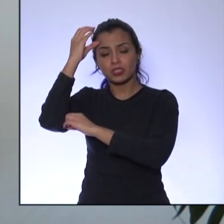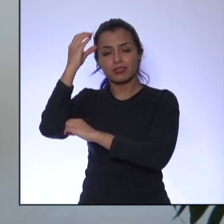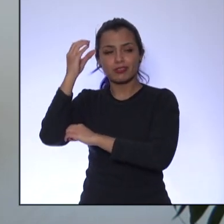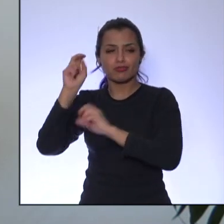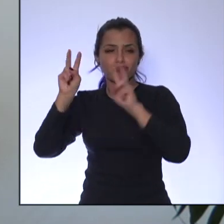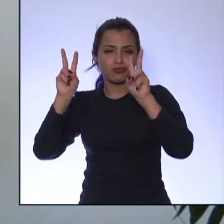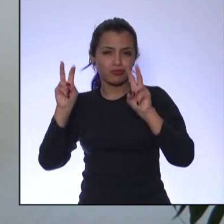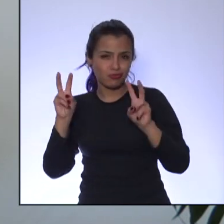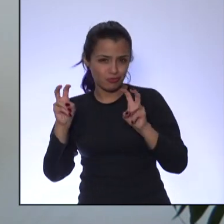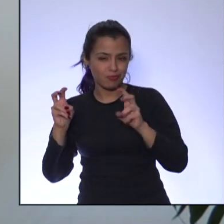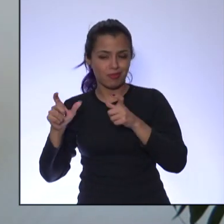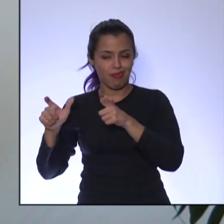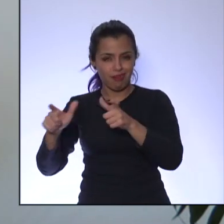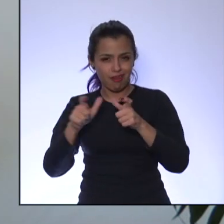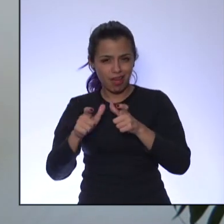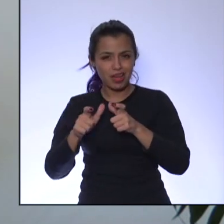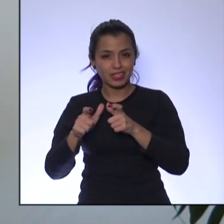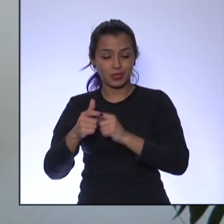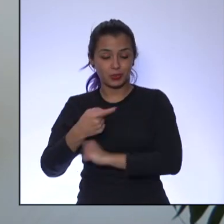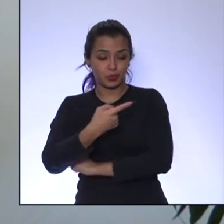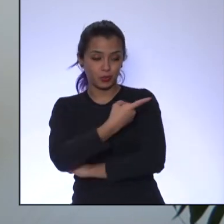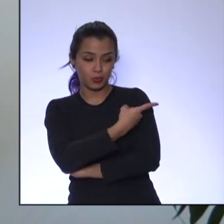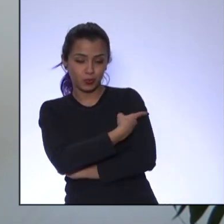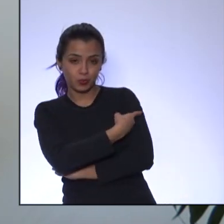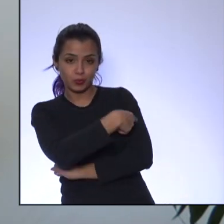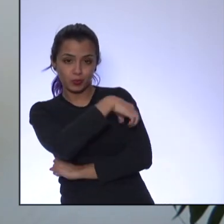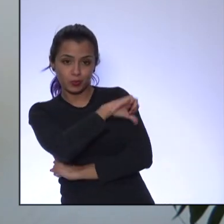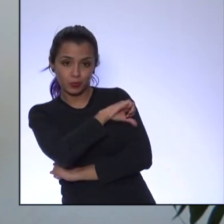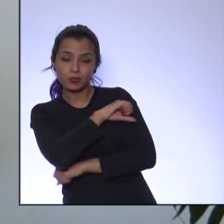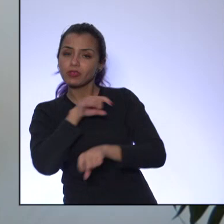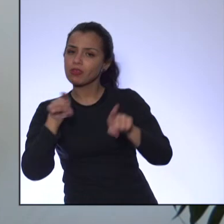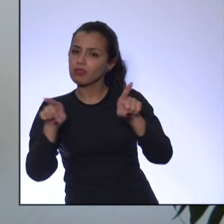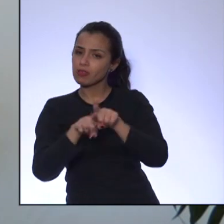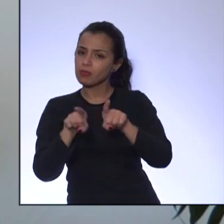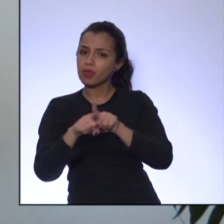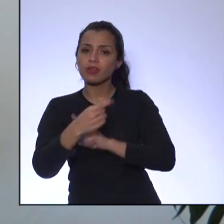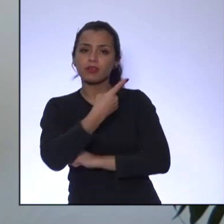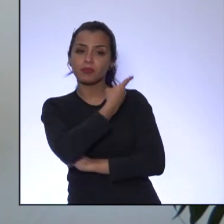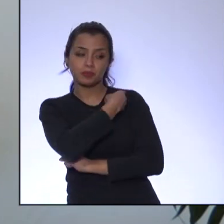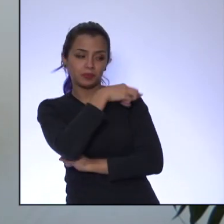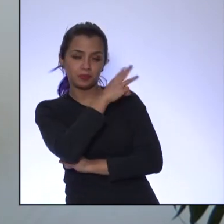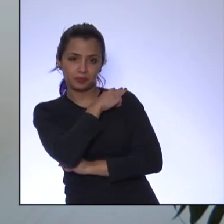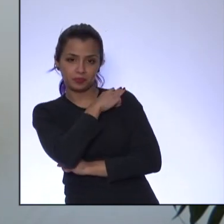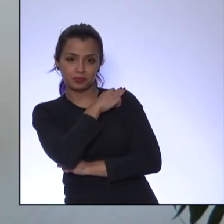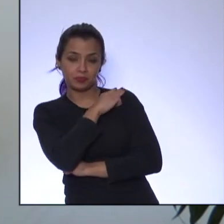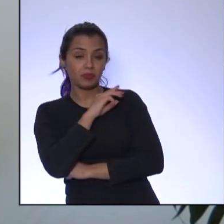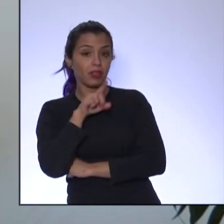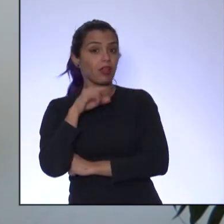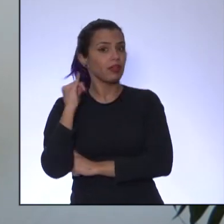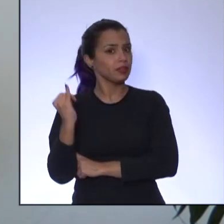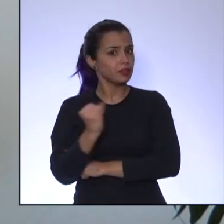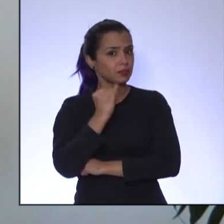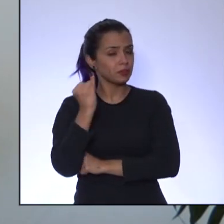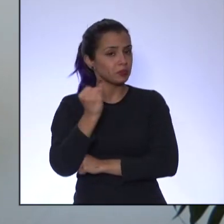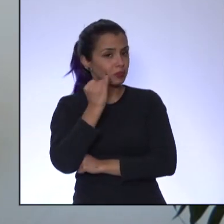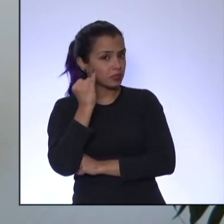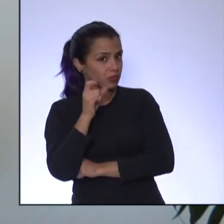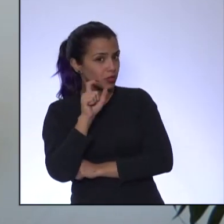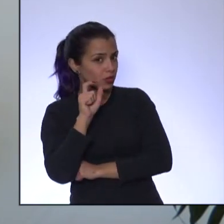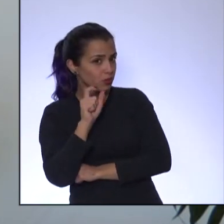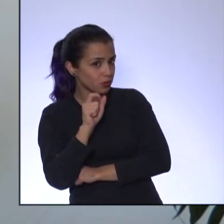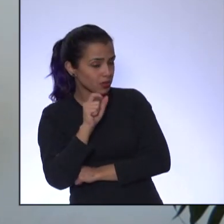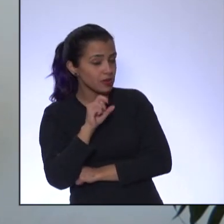cartográficos no decorrer do ensino fundamental e do ensino médio. É importante que ao contato